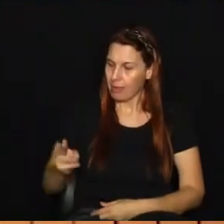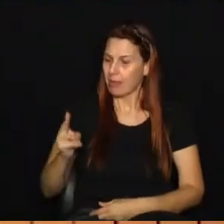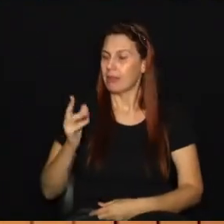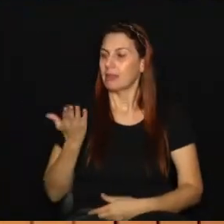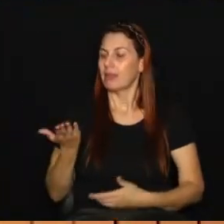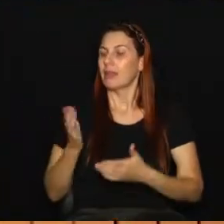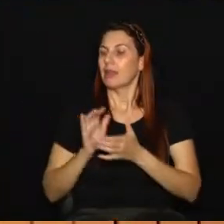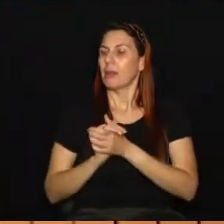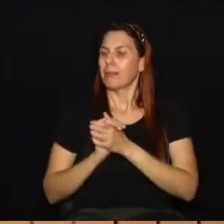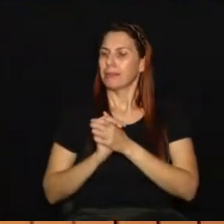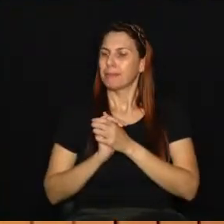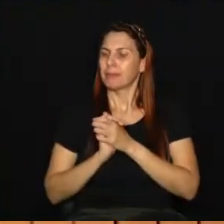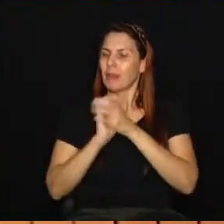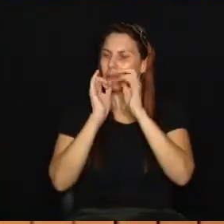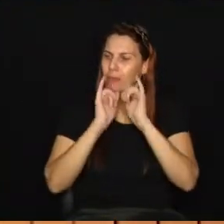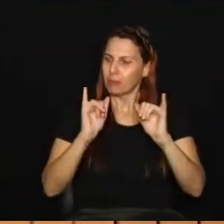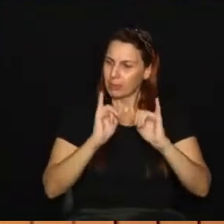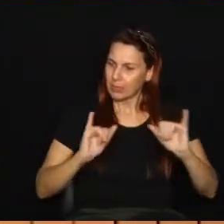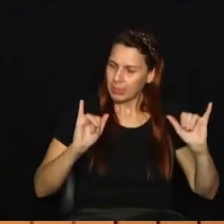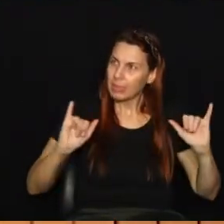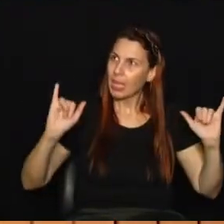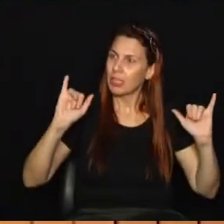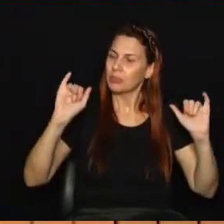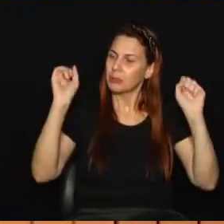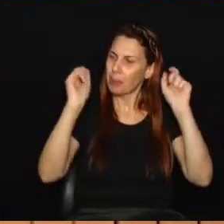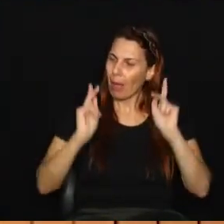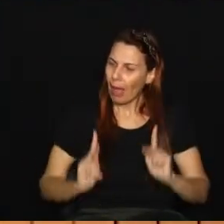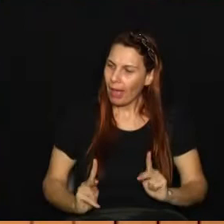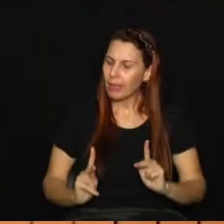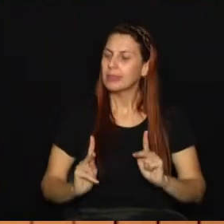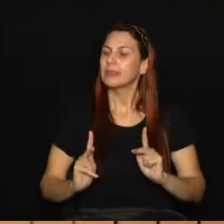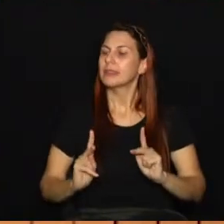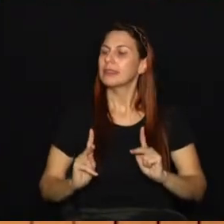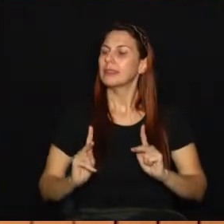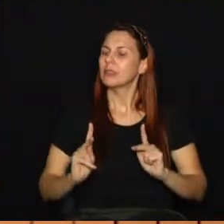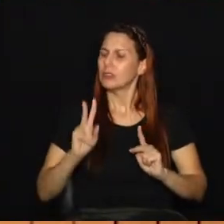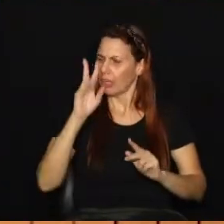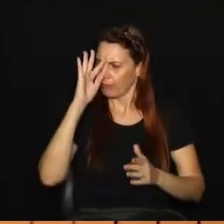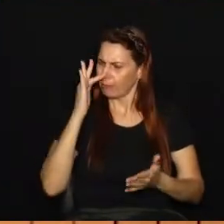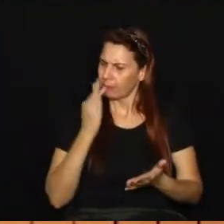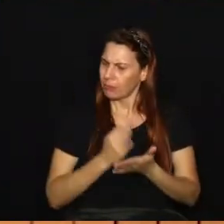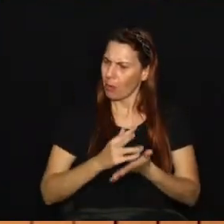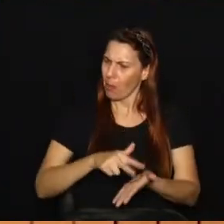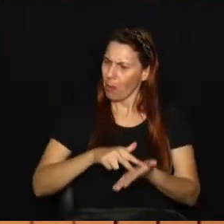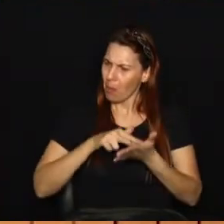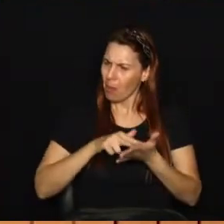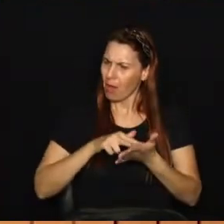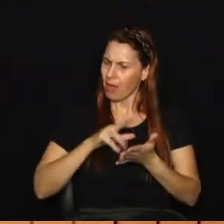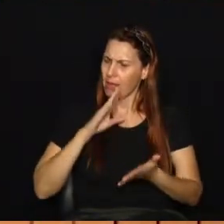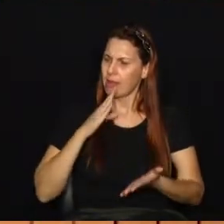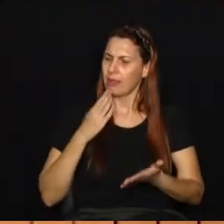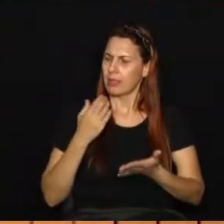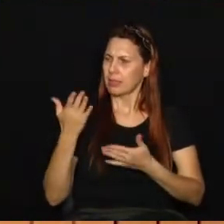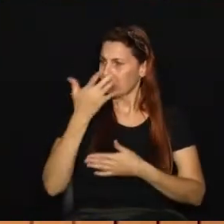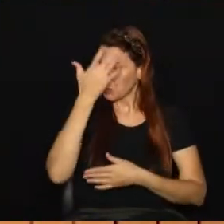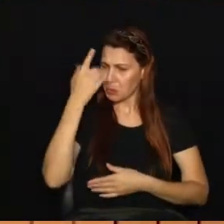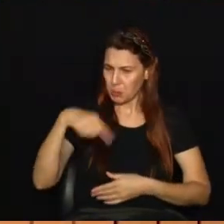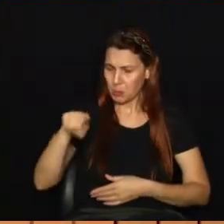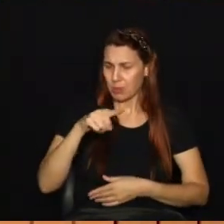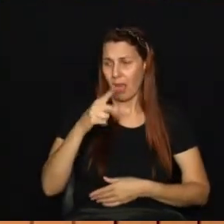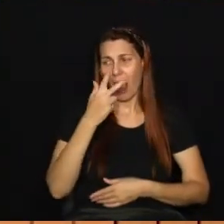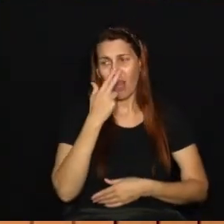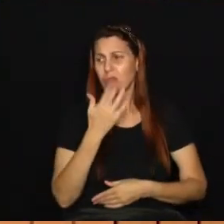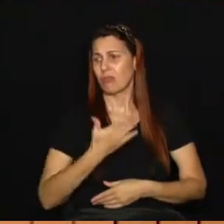me faltou a palavra mensagem, levar essa mensagem de paz, de otimismo, de conforto às pessoas, não deve ser